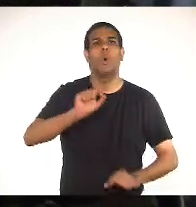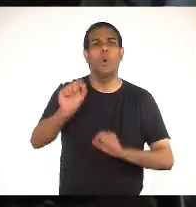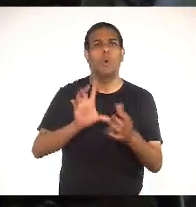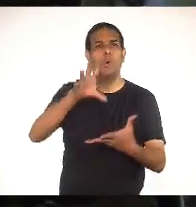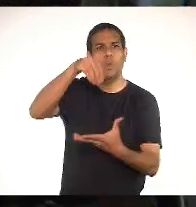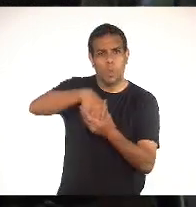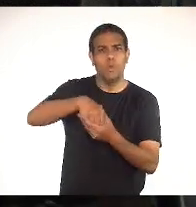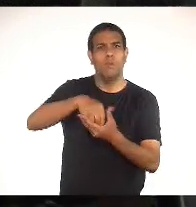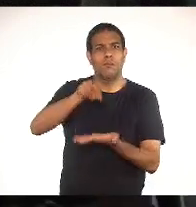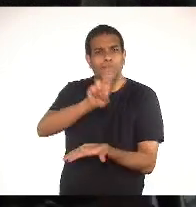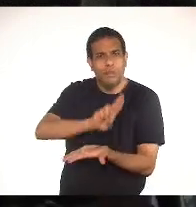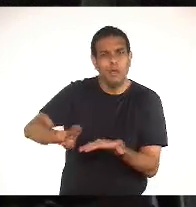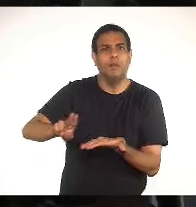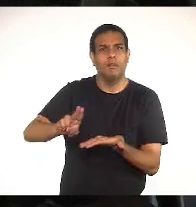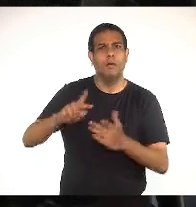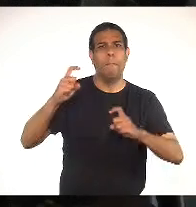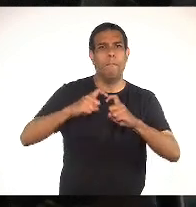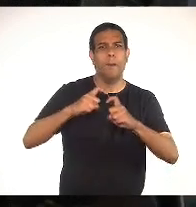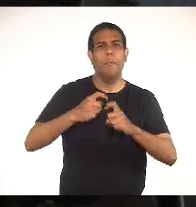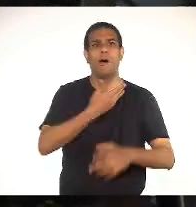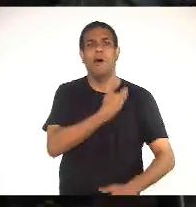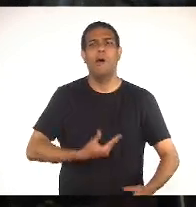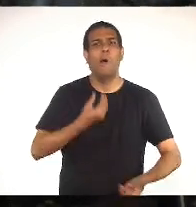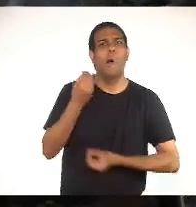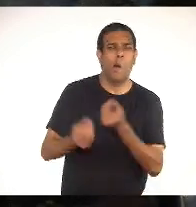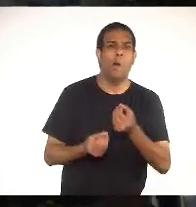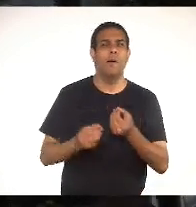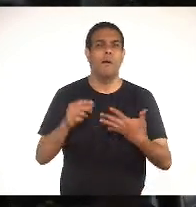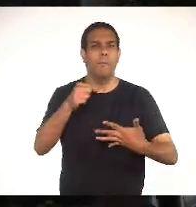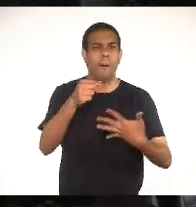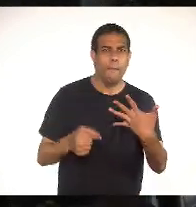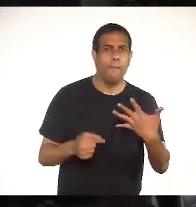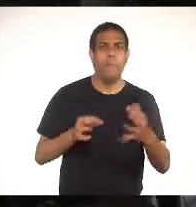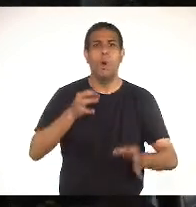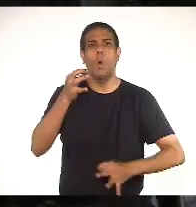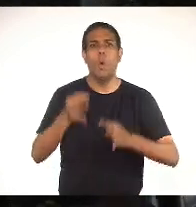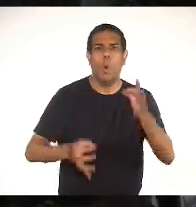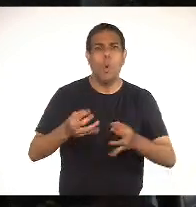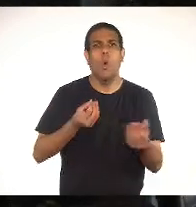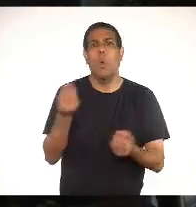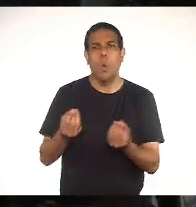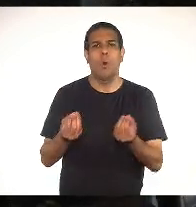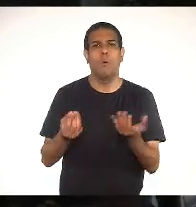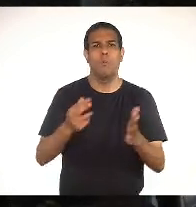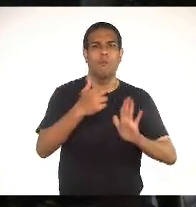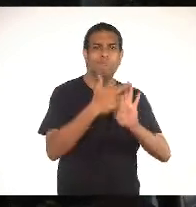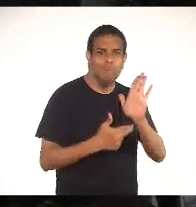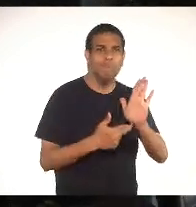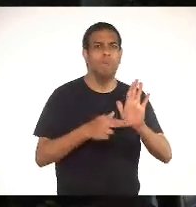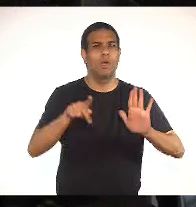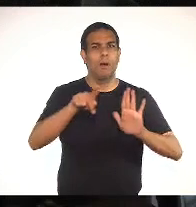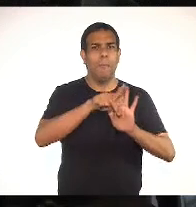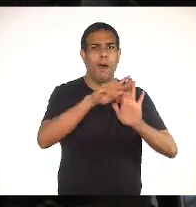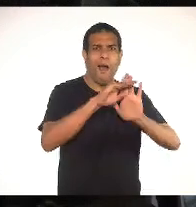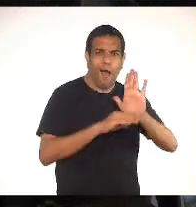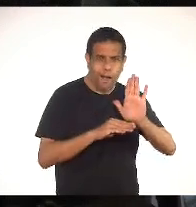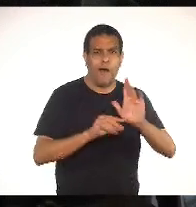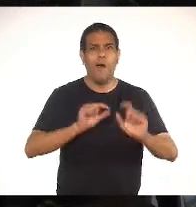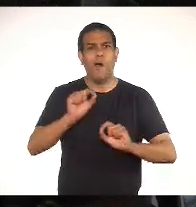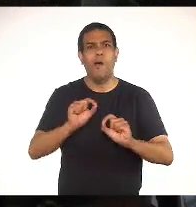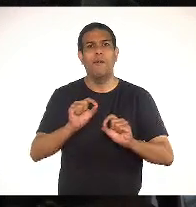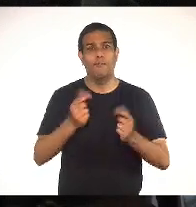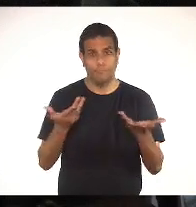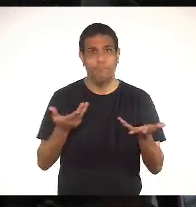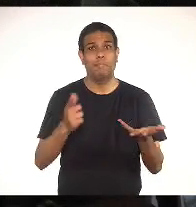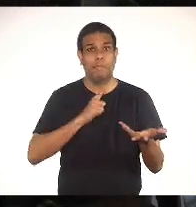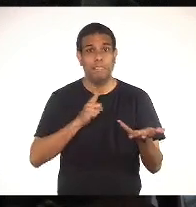Nacional de Medicina. Parecer da Comissão de Constituição e Justiça pela juridicidade. Relator, deputado Luiz Paulo. Pendente